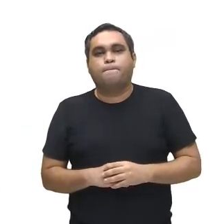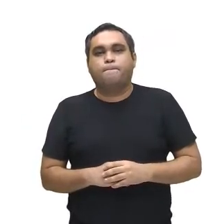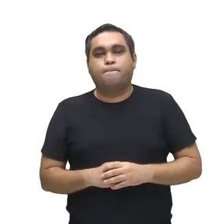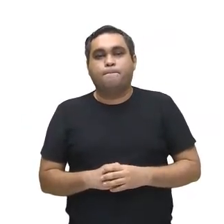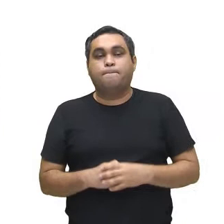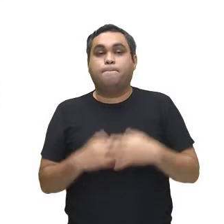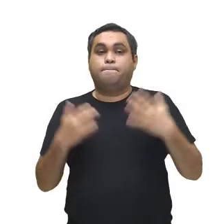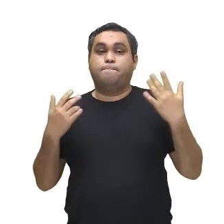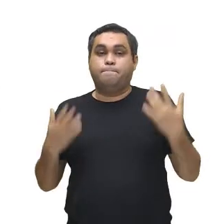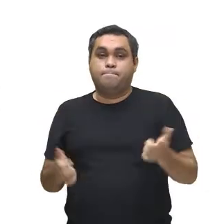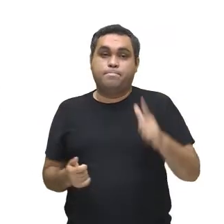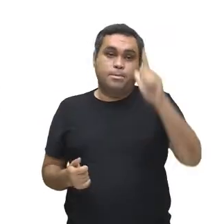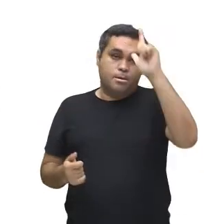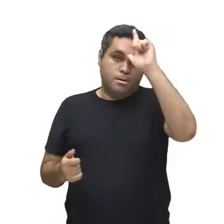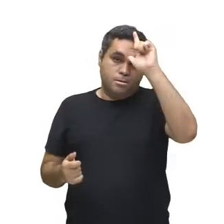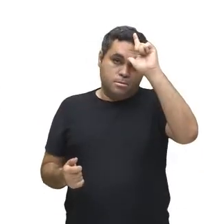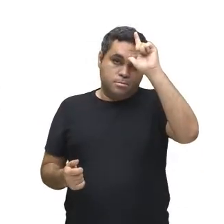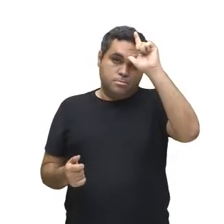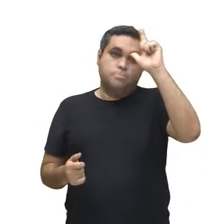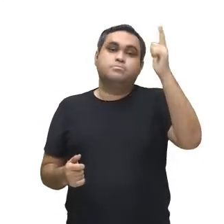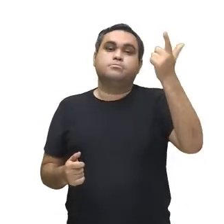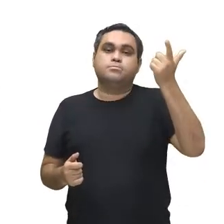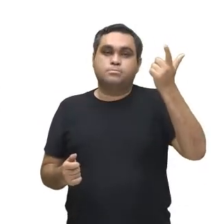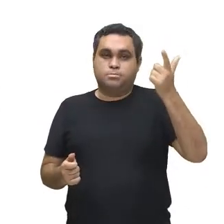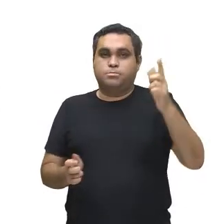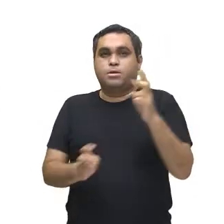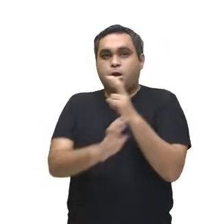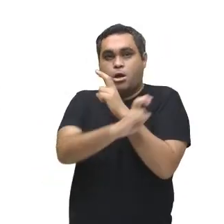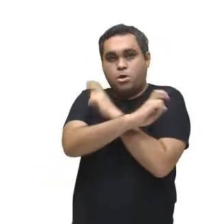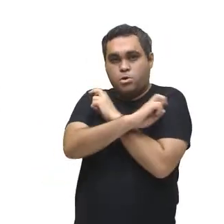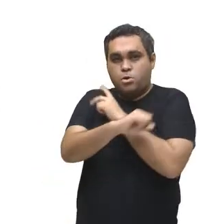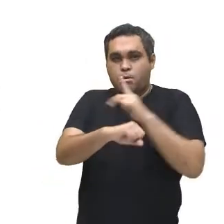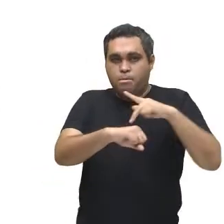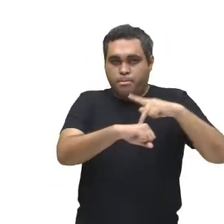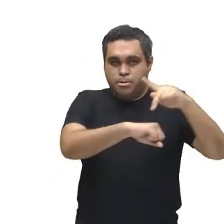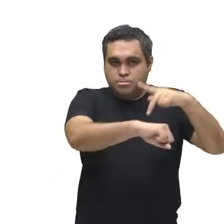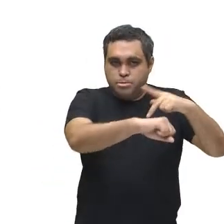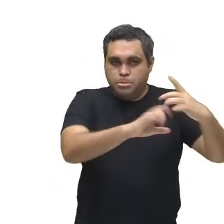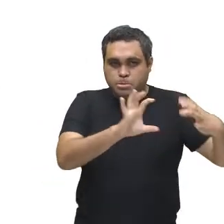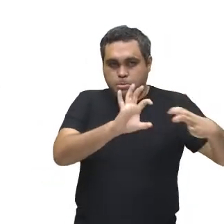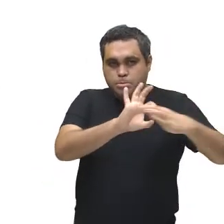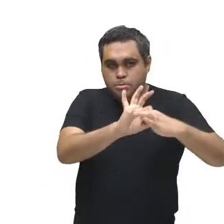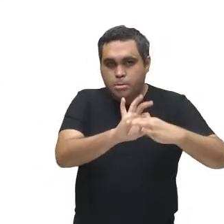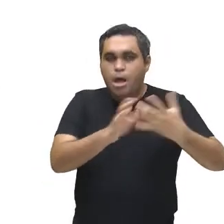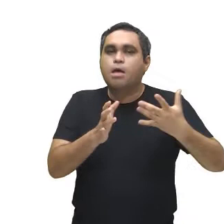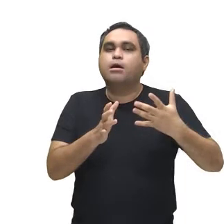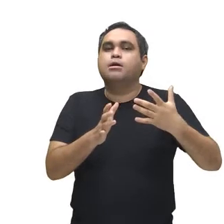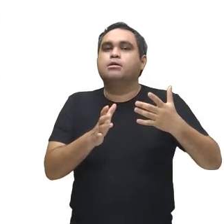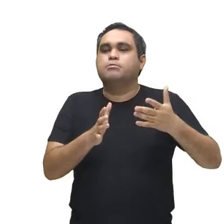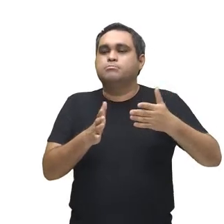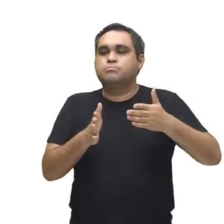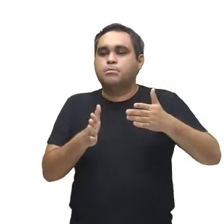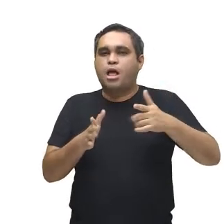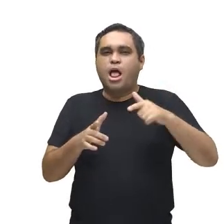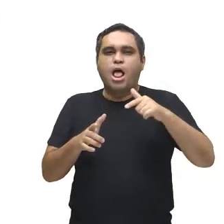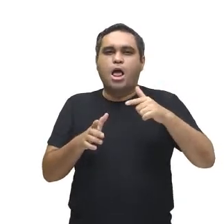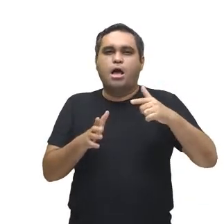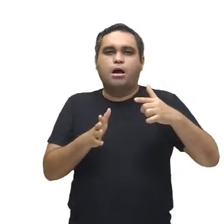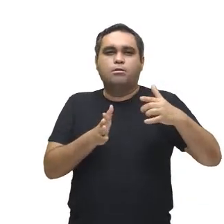A Alemanha, aliada do Império Austro-Húngaro, como eu comentei com vocês, queria construir uma estrada de ferro,